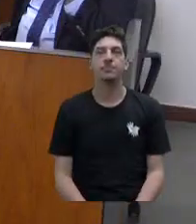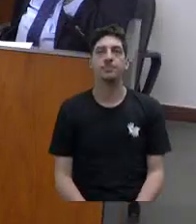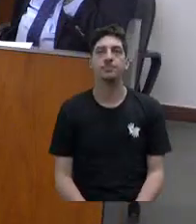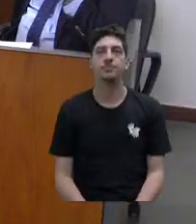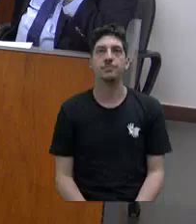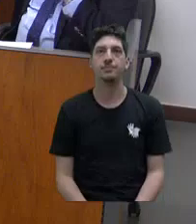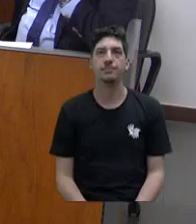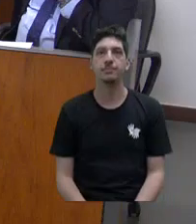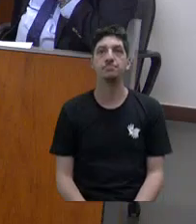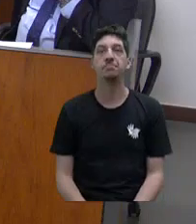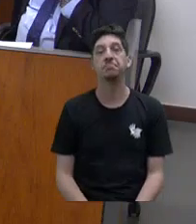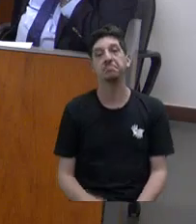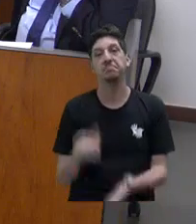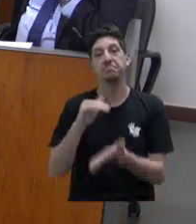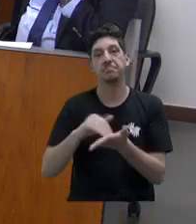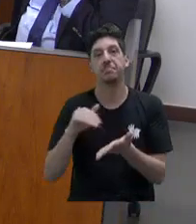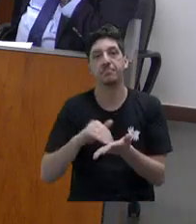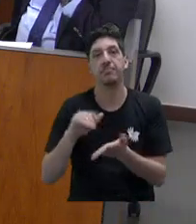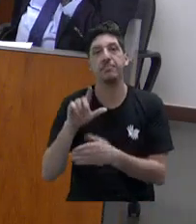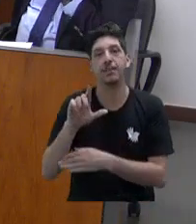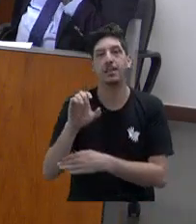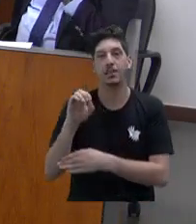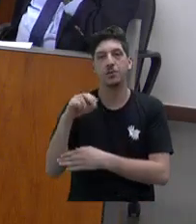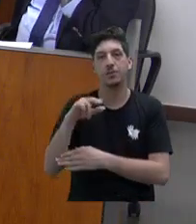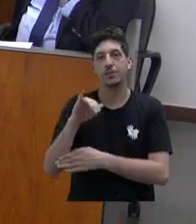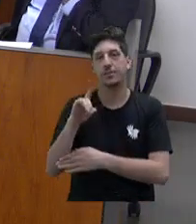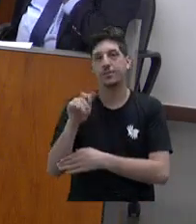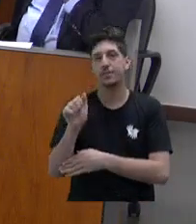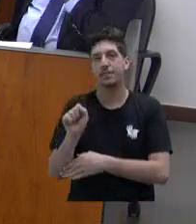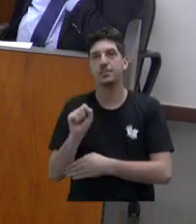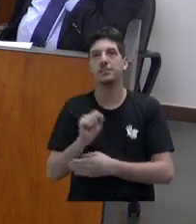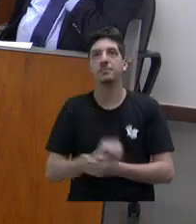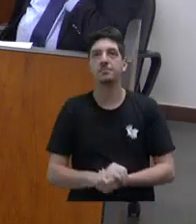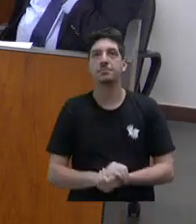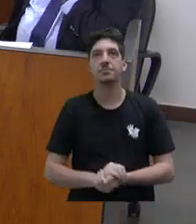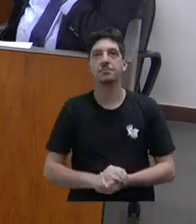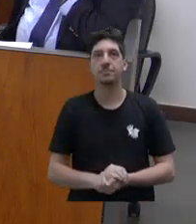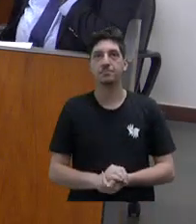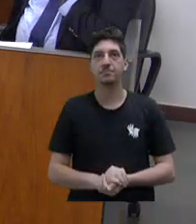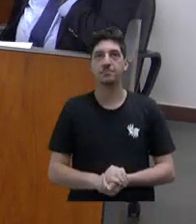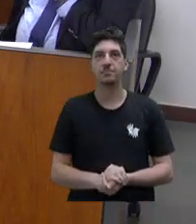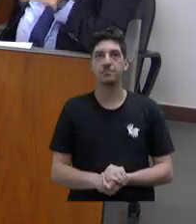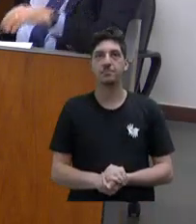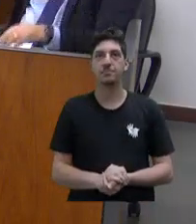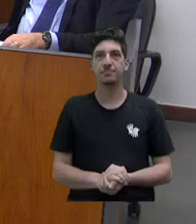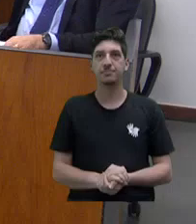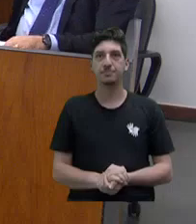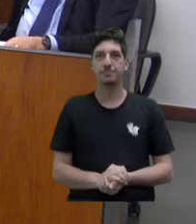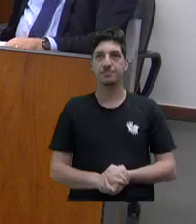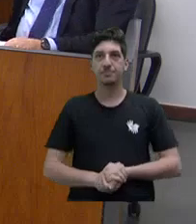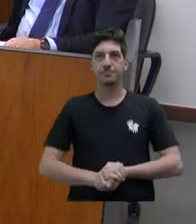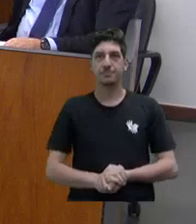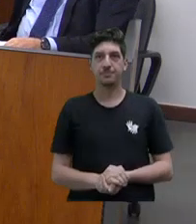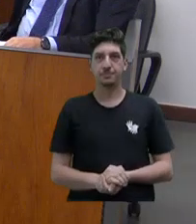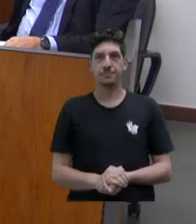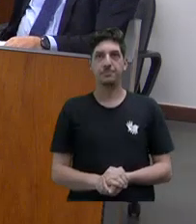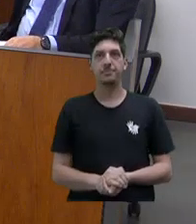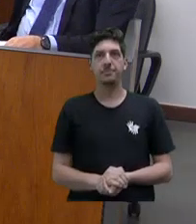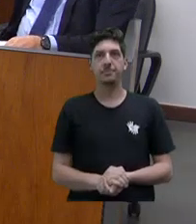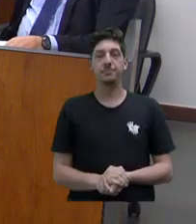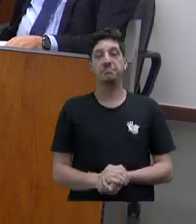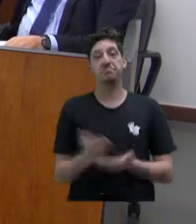Com a palavra o secretário Leondas. Eu acredito, assim, eu tenho